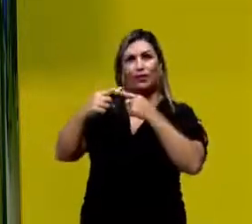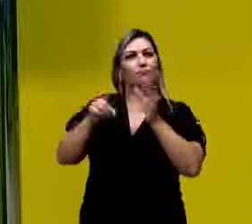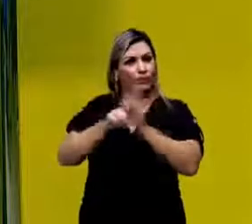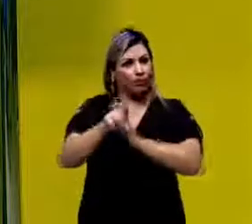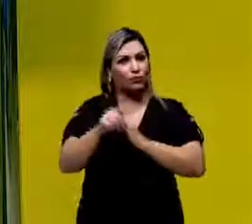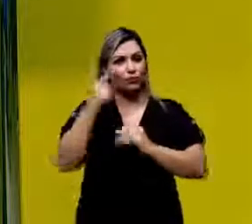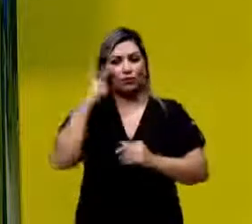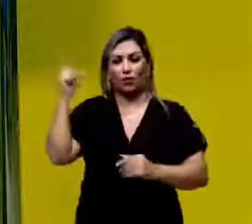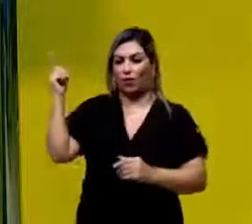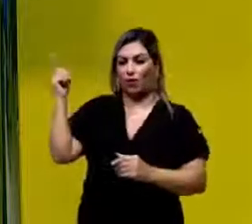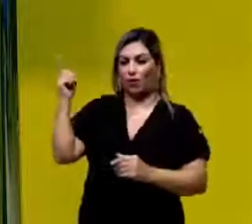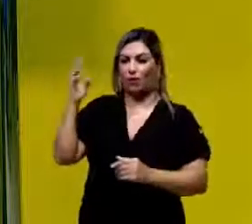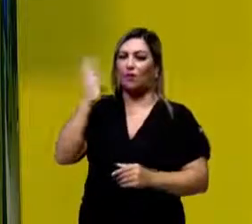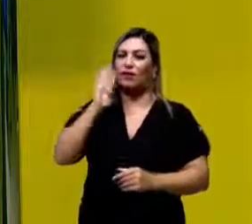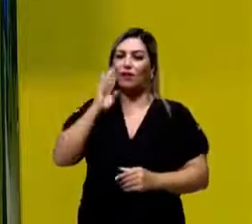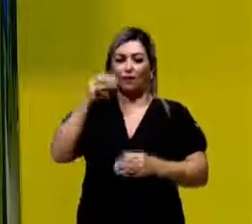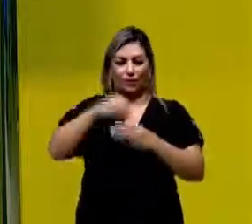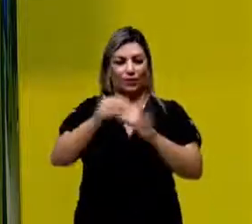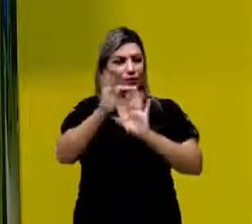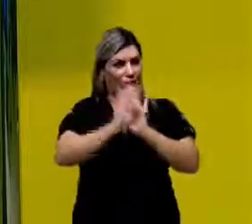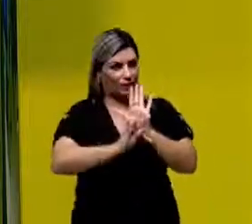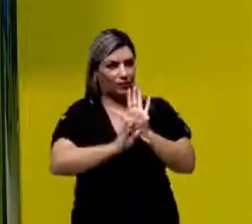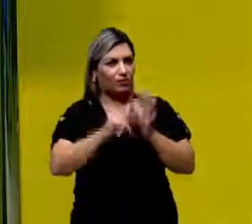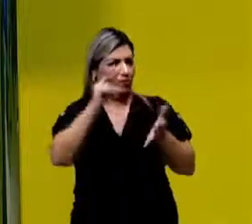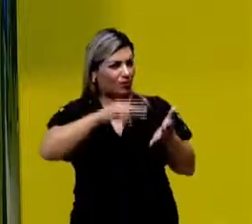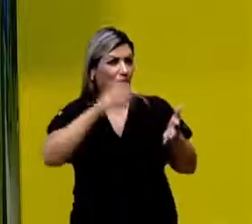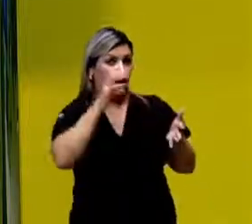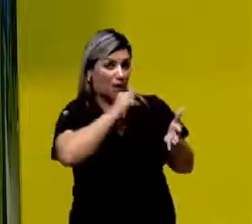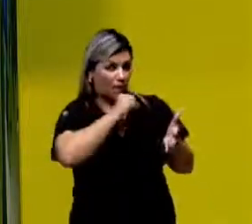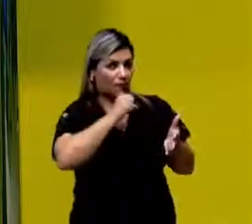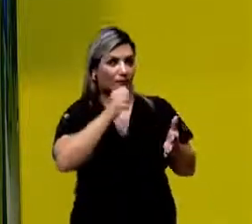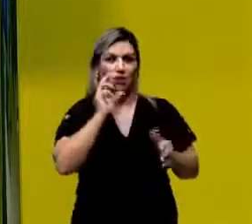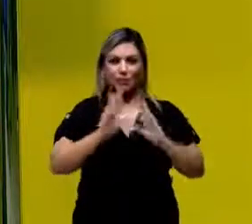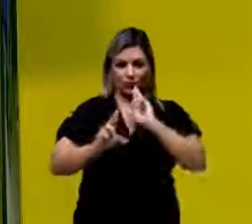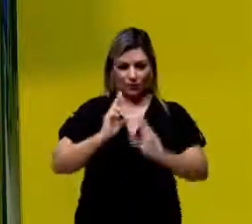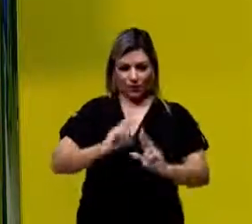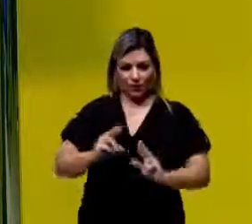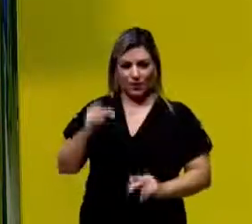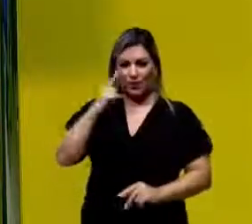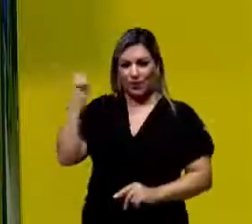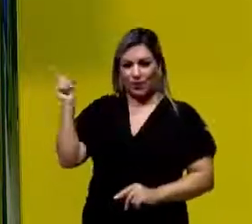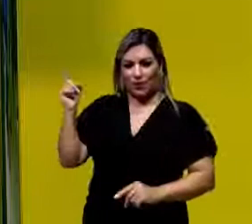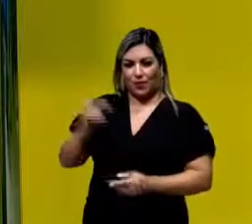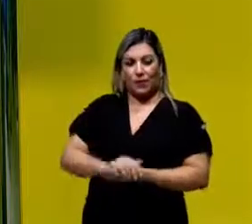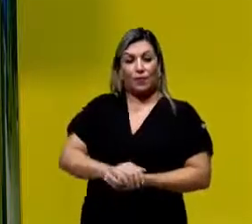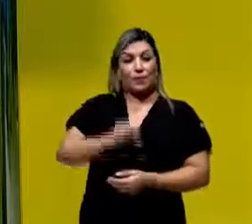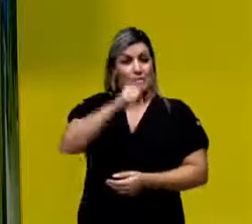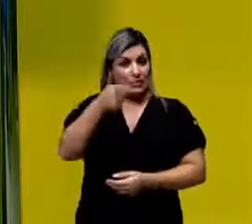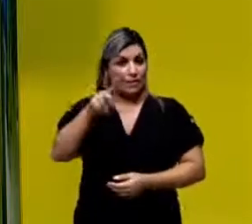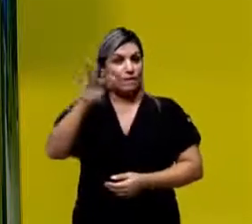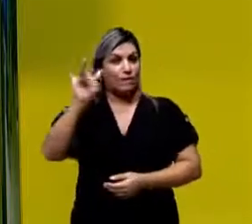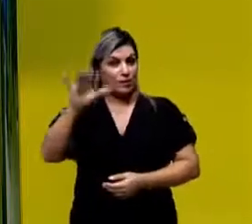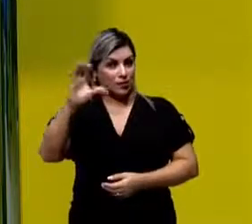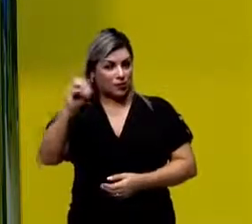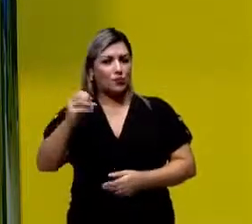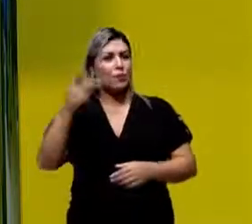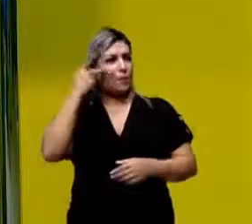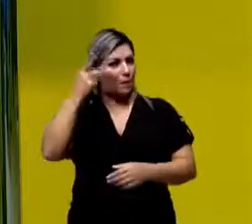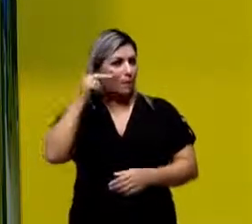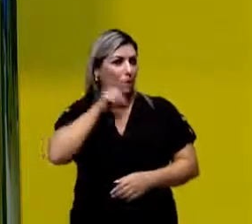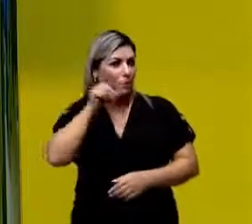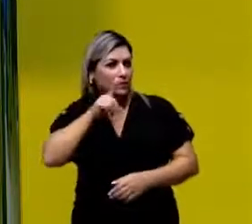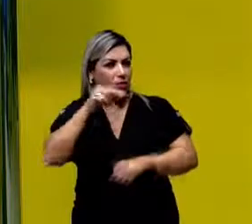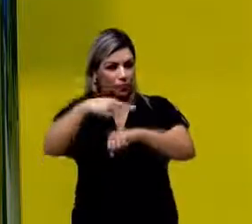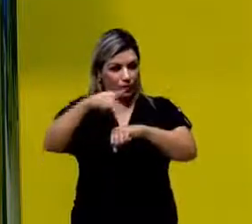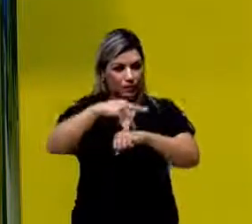tem a ver com a pergunta vamos ver o que que tem de legal aqui no texto pra gente fazer uma leitura rápida para responder sempre Francisco acorda